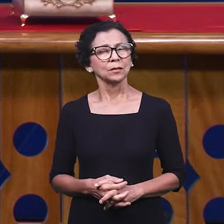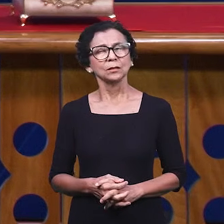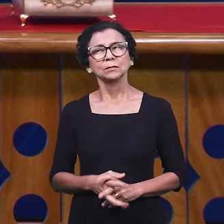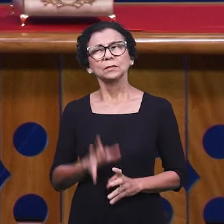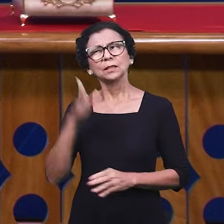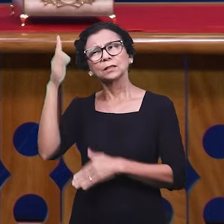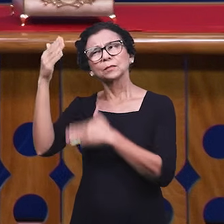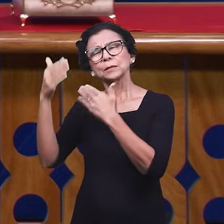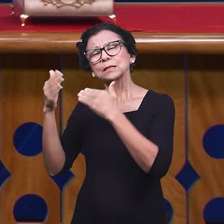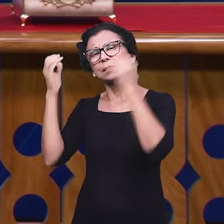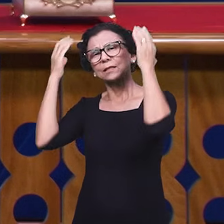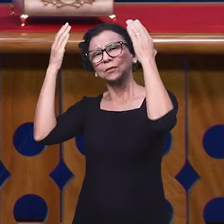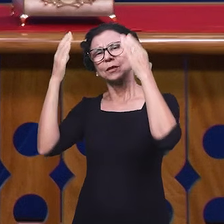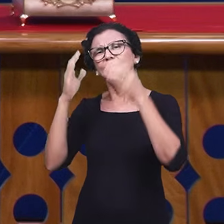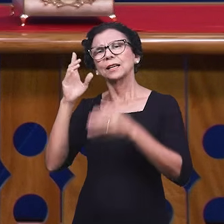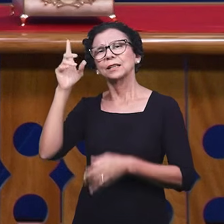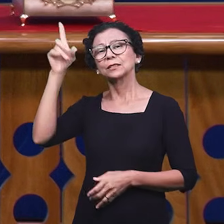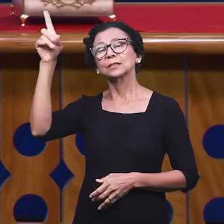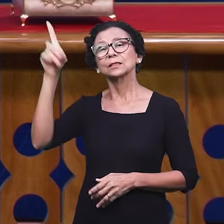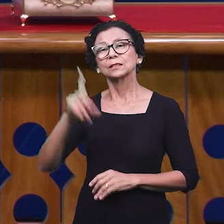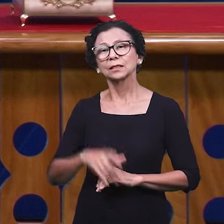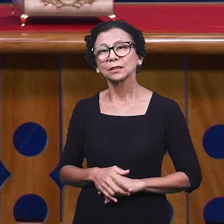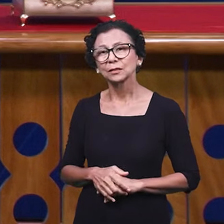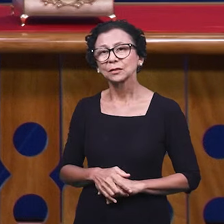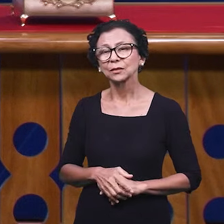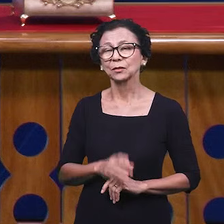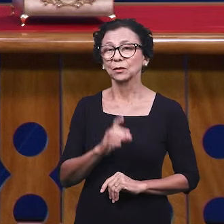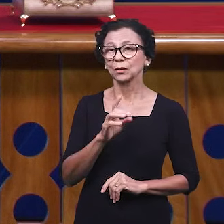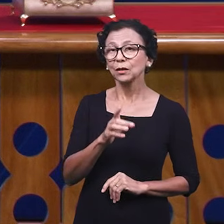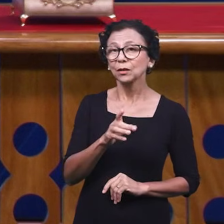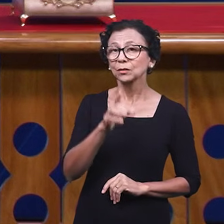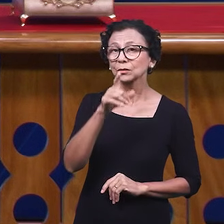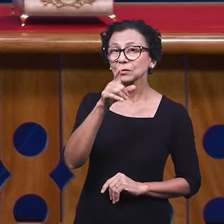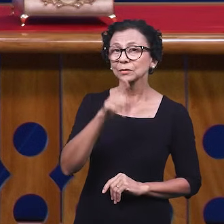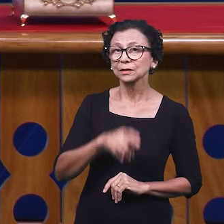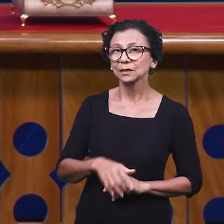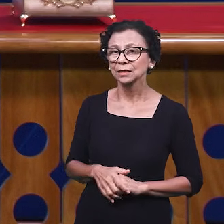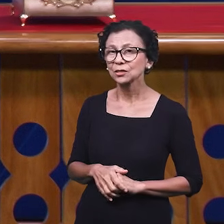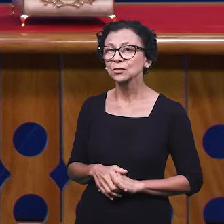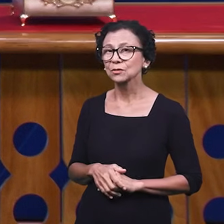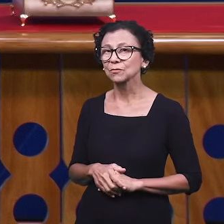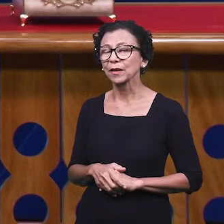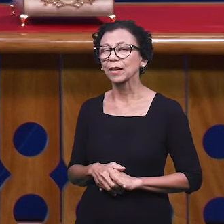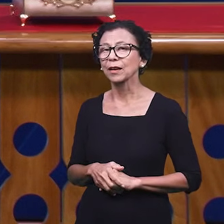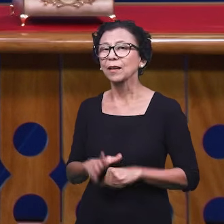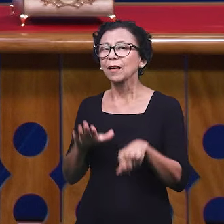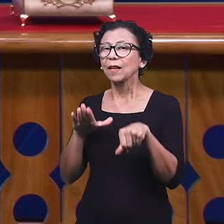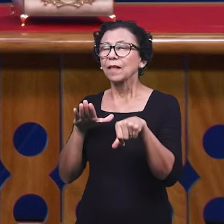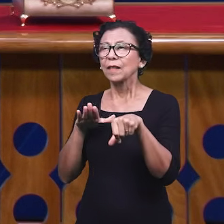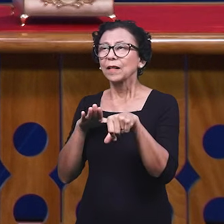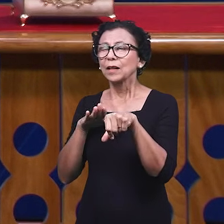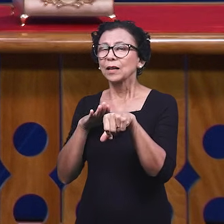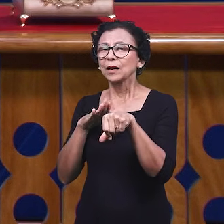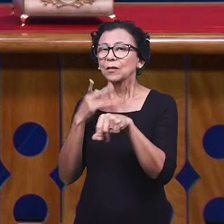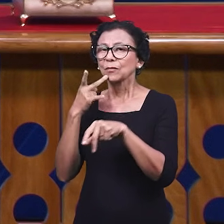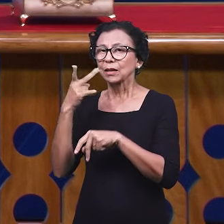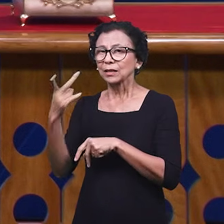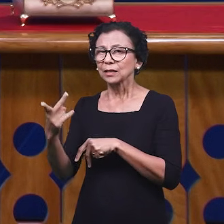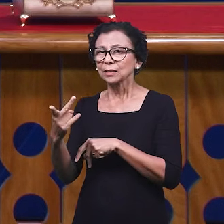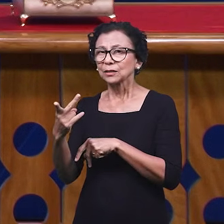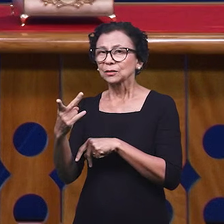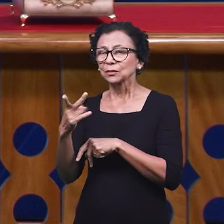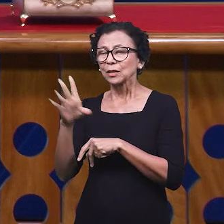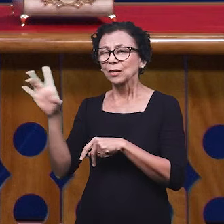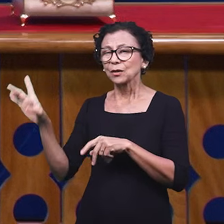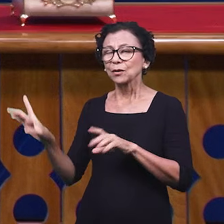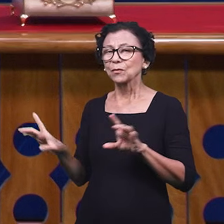Ó, pode entrar na presença do rei, derrama o seu coração, mas quando você estiver ainda falando, eu vou entrar junto com você e eu vou